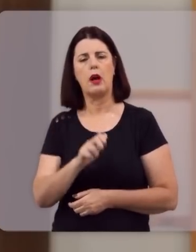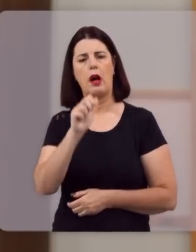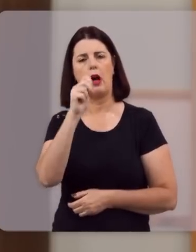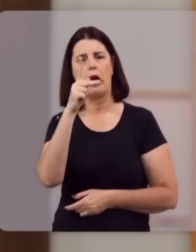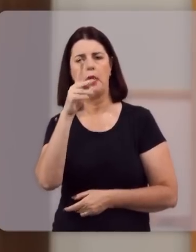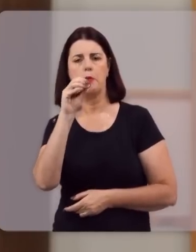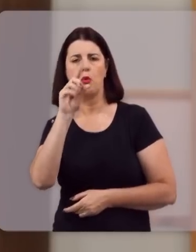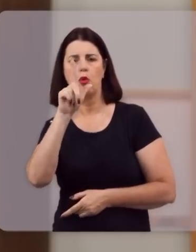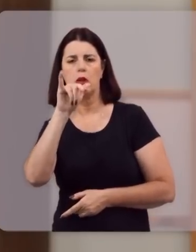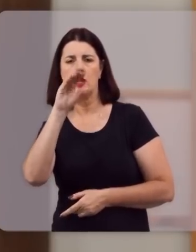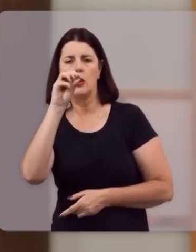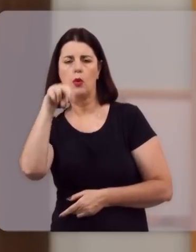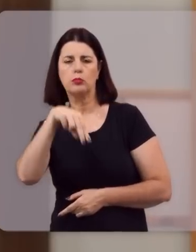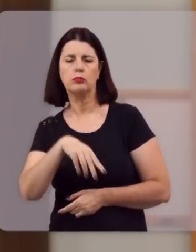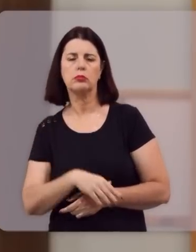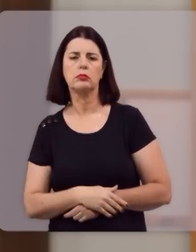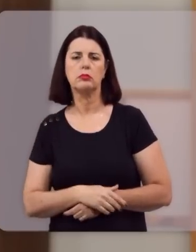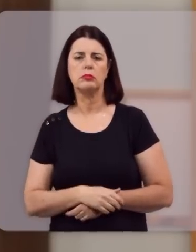Apolion,